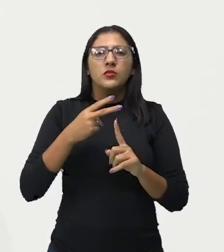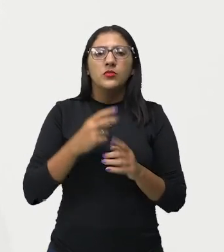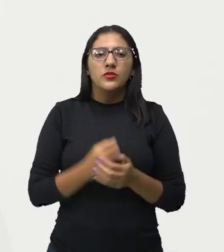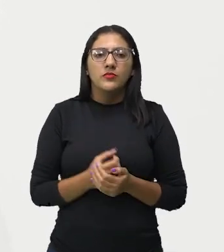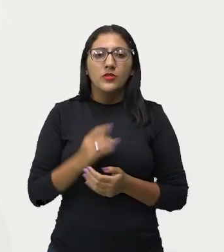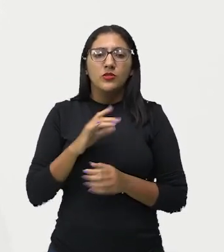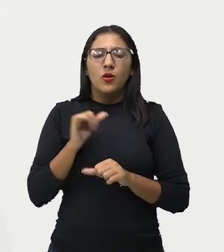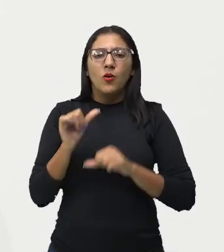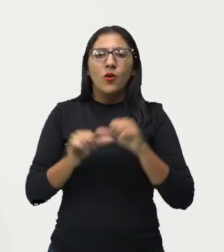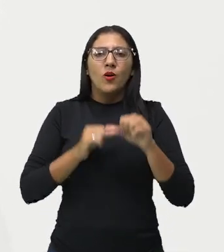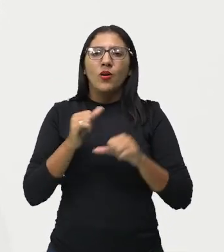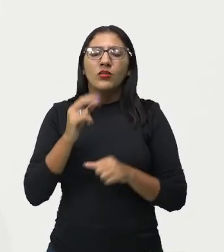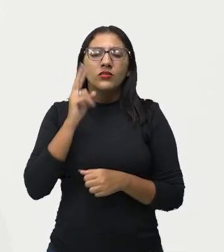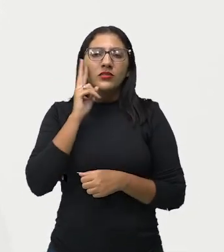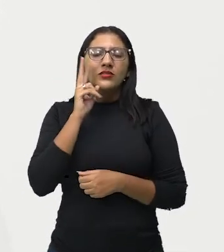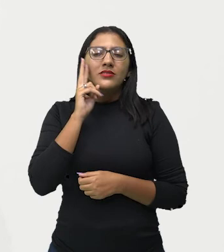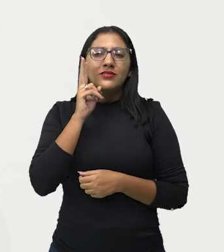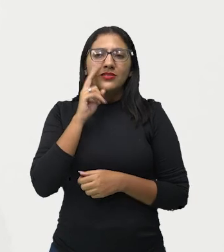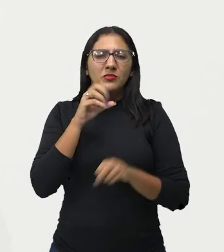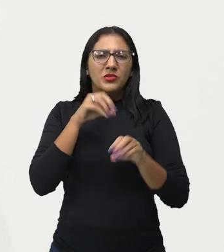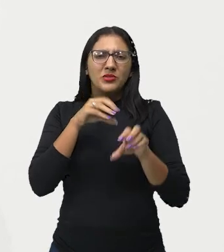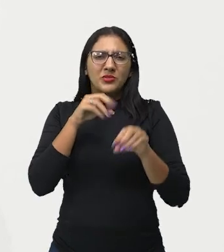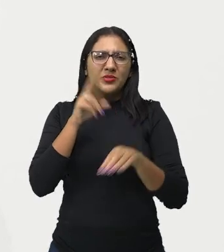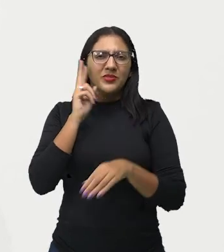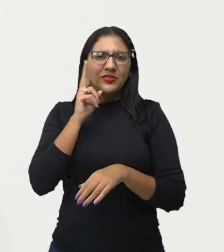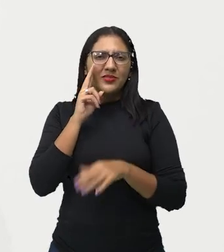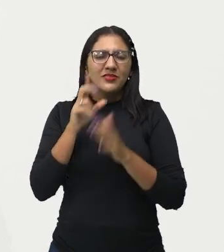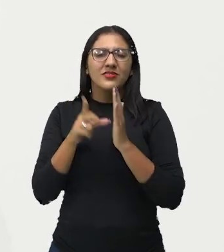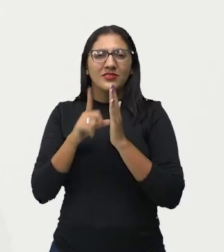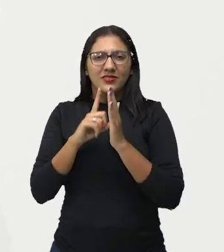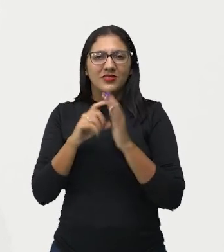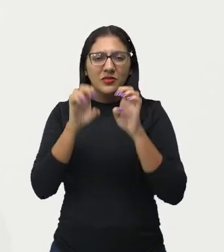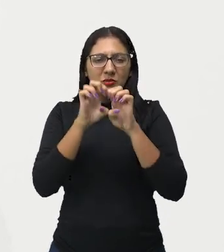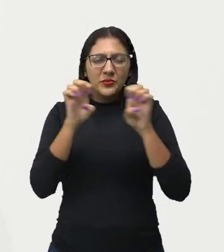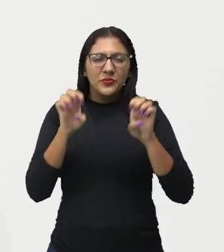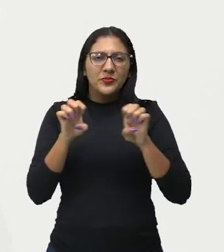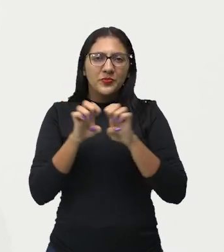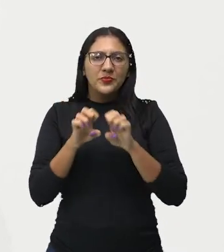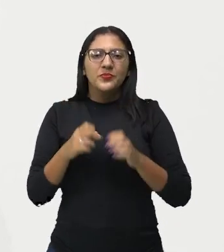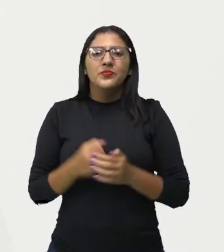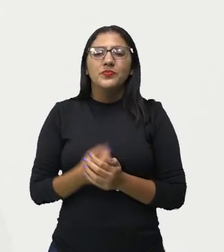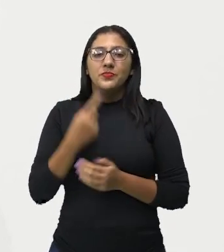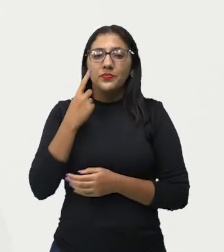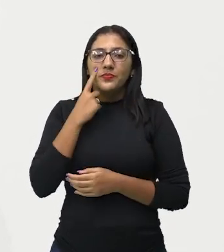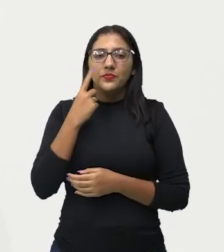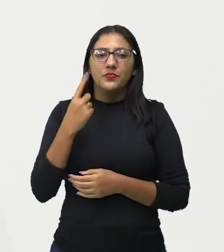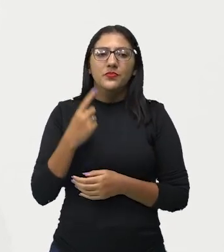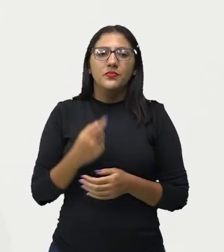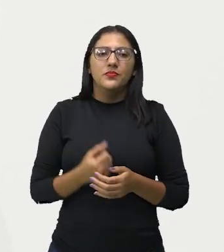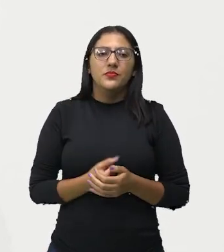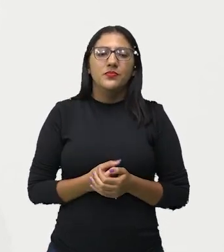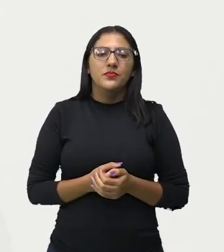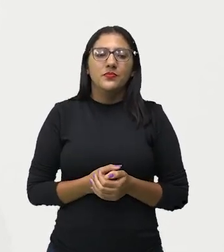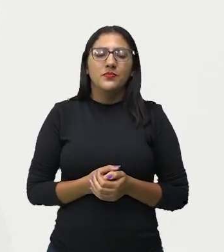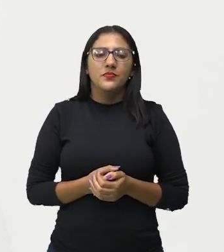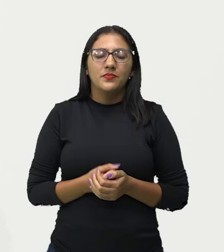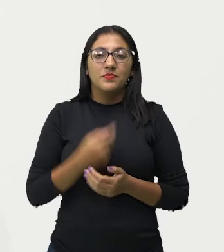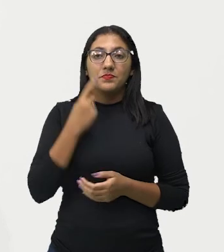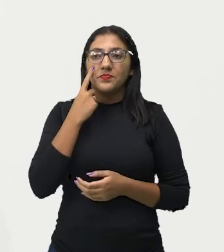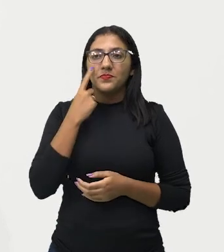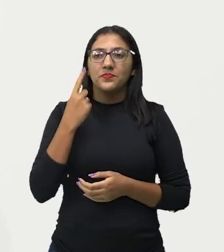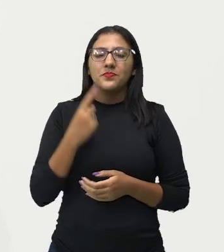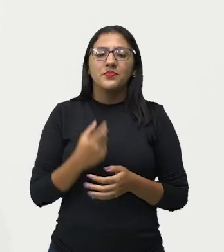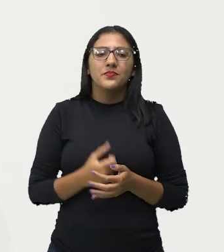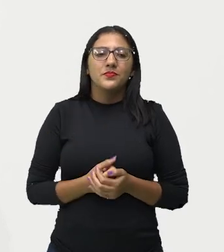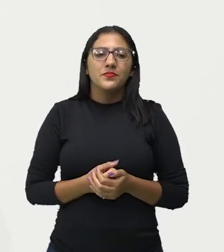gente substituir na fórmula mágica aí que o professor te ensinou no início da aula. Ó. Os juros. Vamos trazer para cá a resposta da letra A?